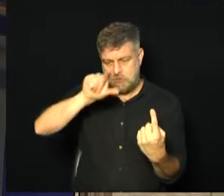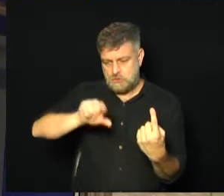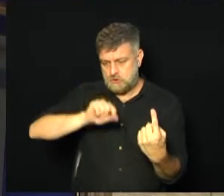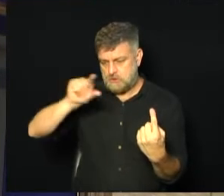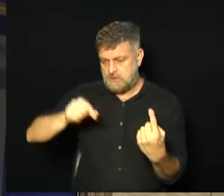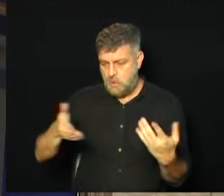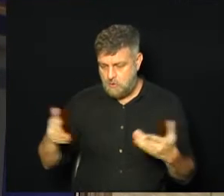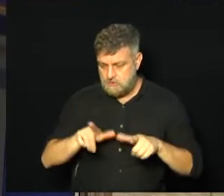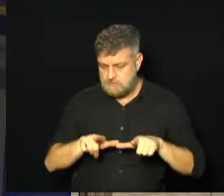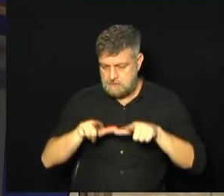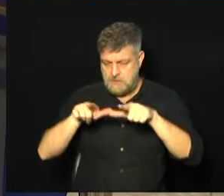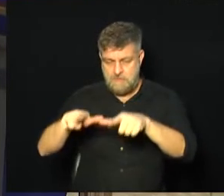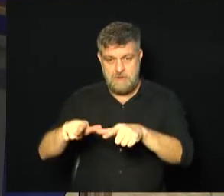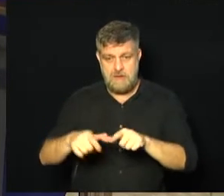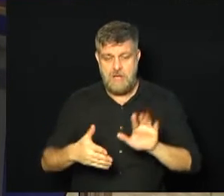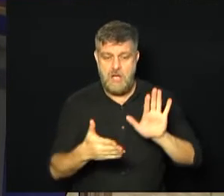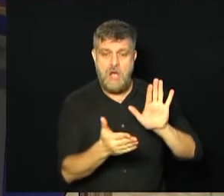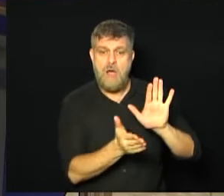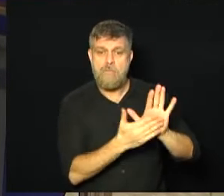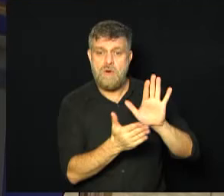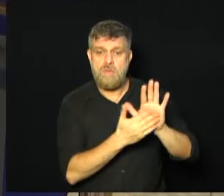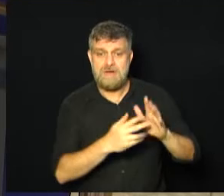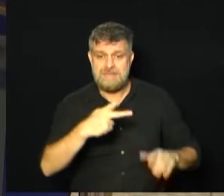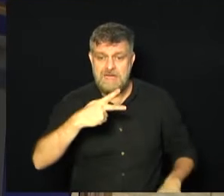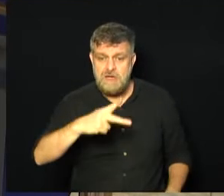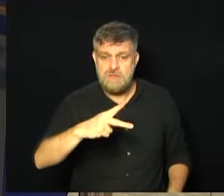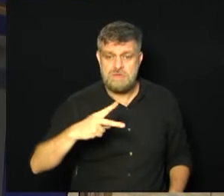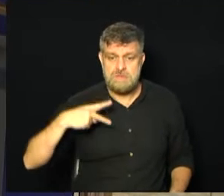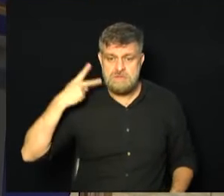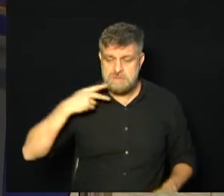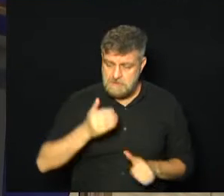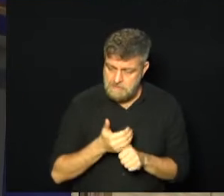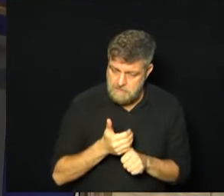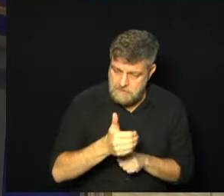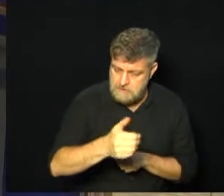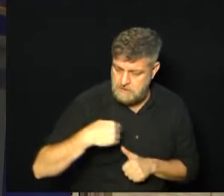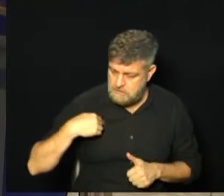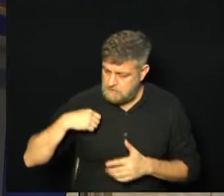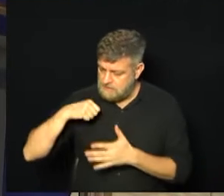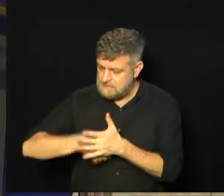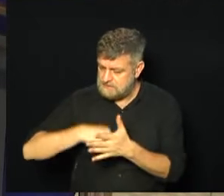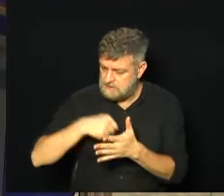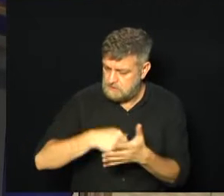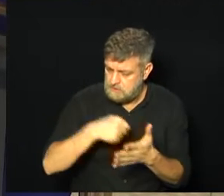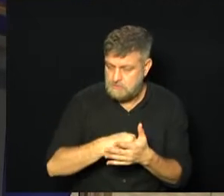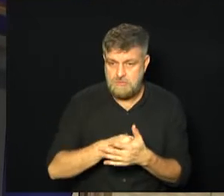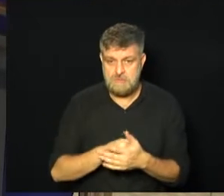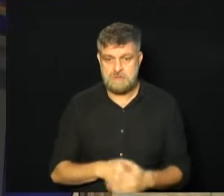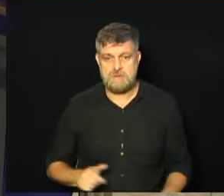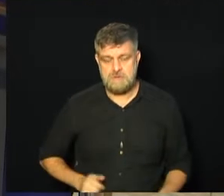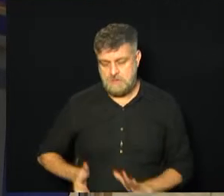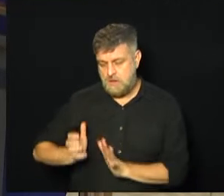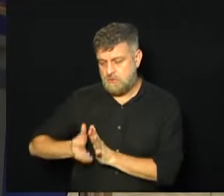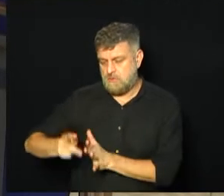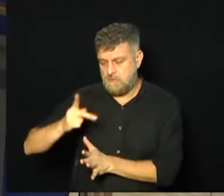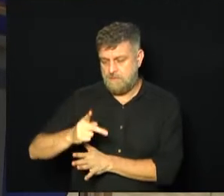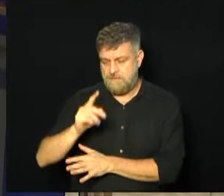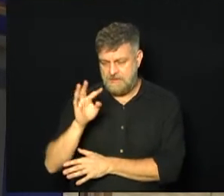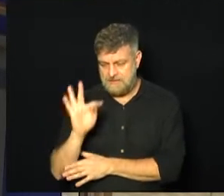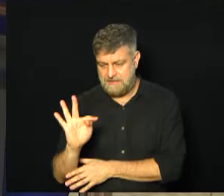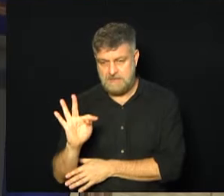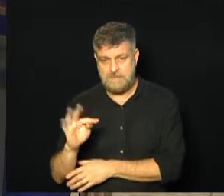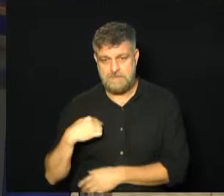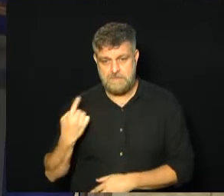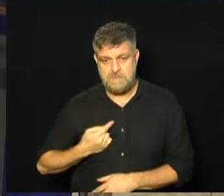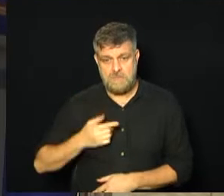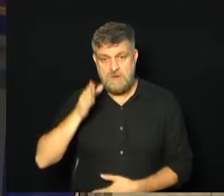projeto, um propósito para o seu mandato, para a nossa luta comum como militantes do Partido dos Trabalhadores, né,